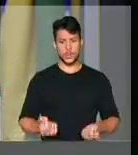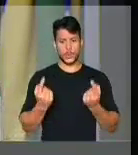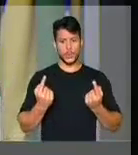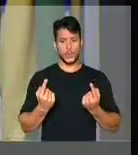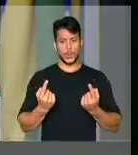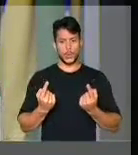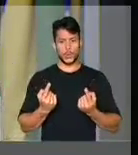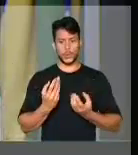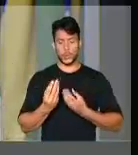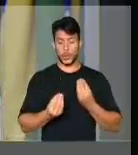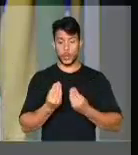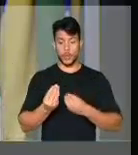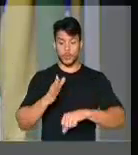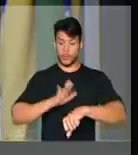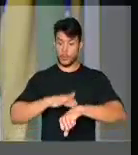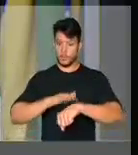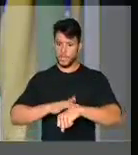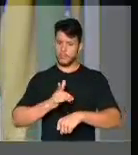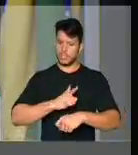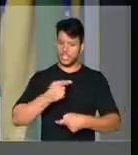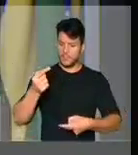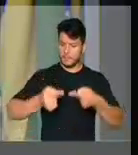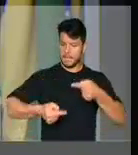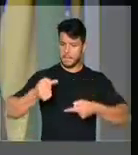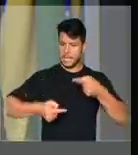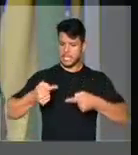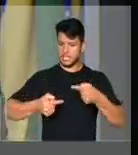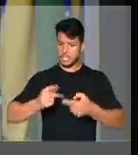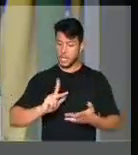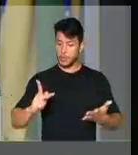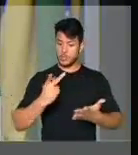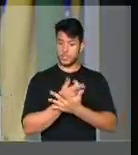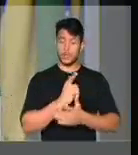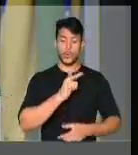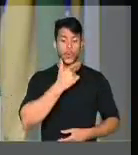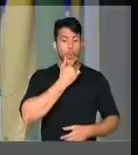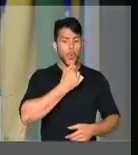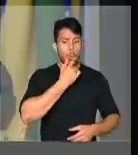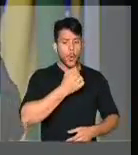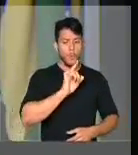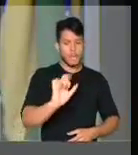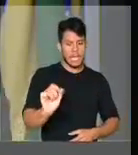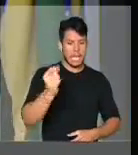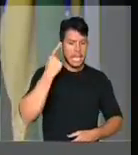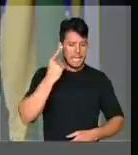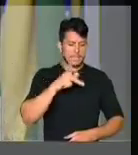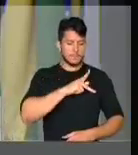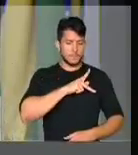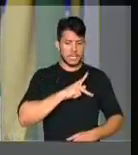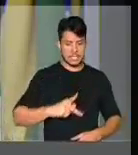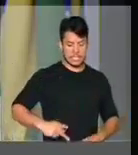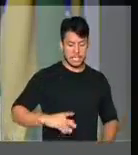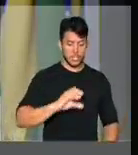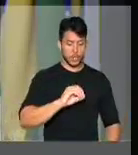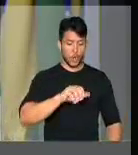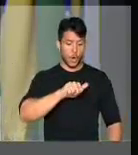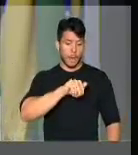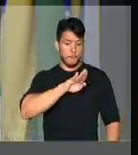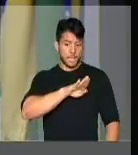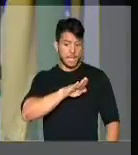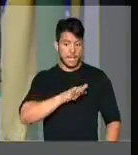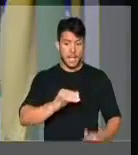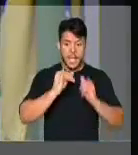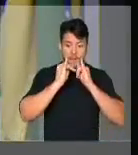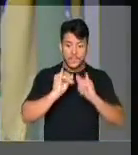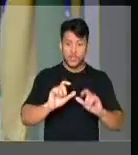grande que durante o debate, esse advogado, que era presidente da OAB, chegou a